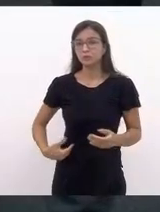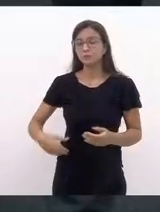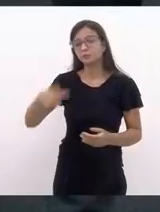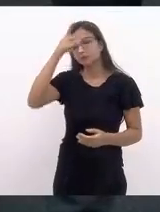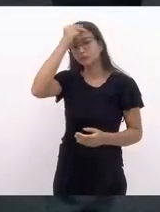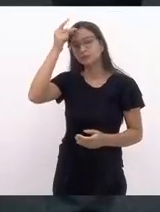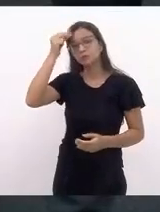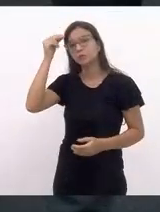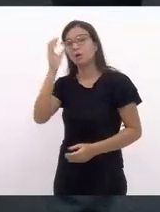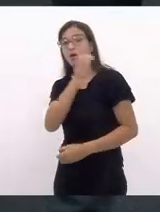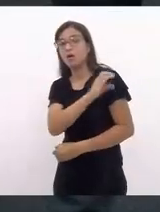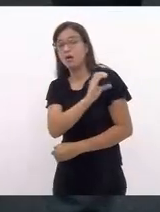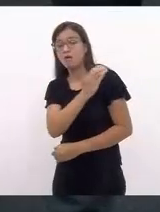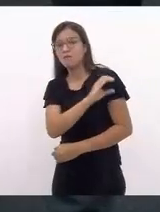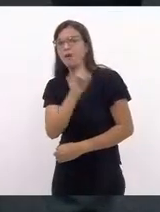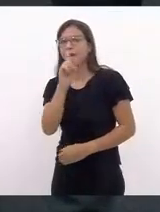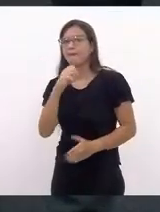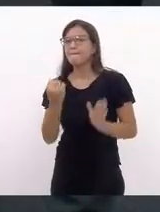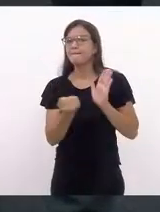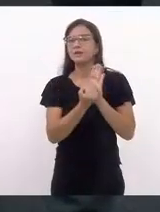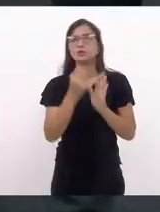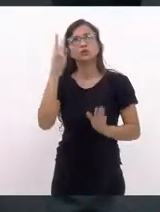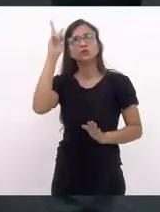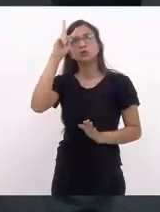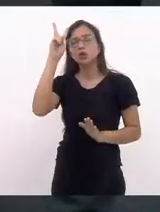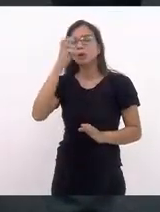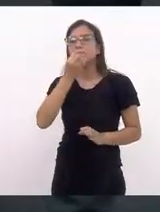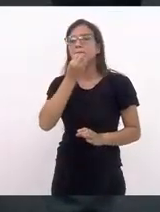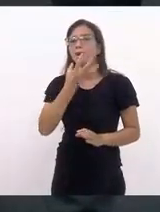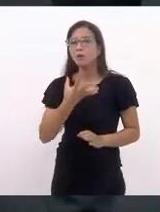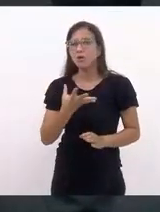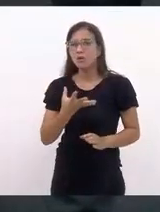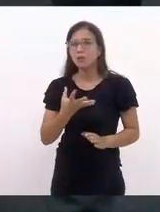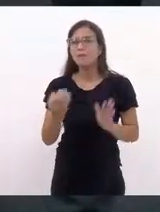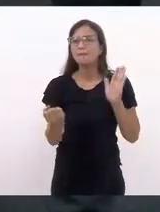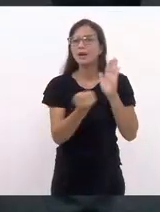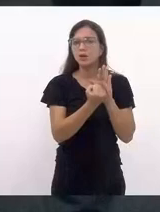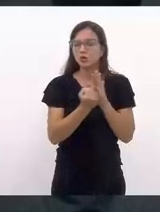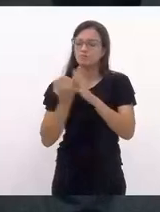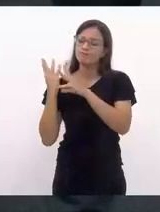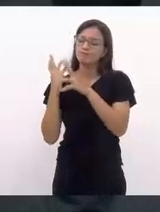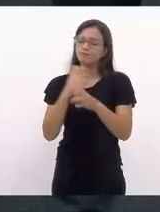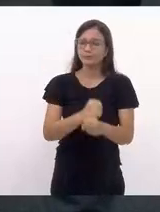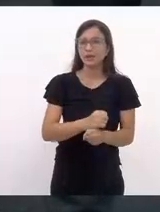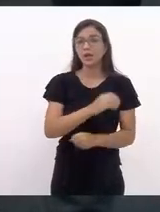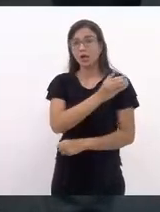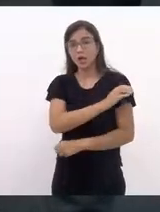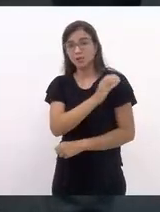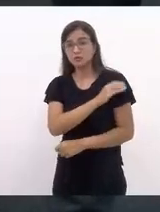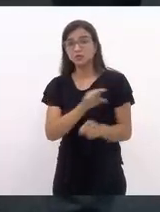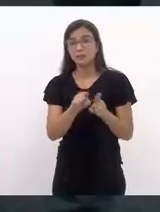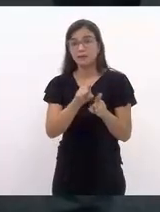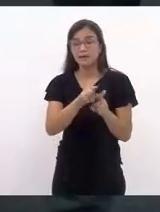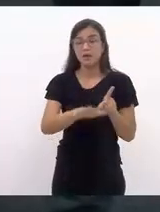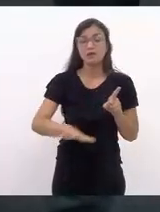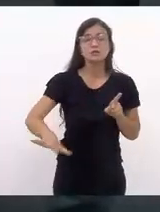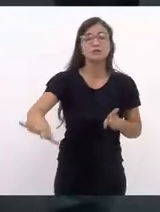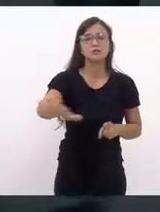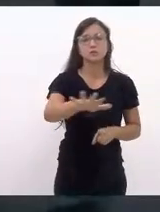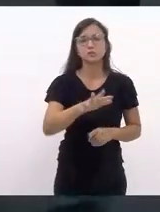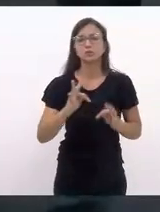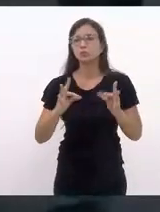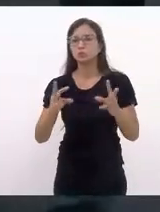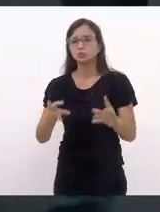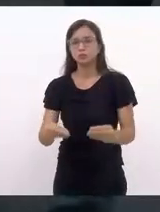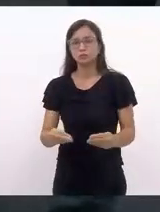é uma conquista histórica não só para Campos mais para toda a região é um acervo que